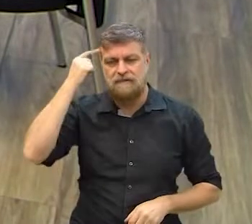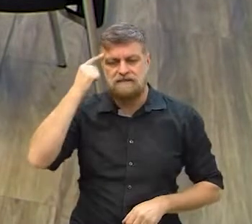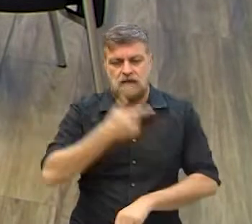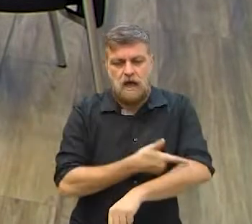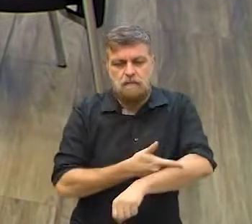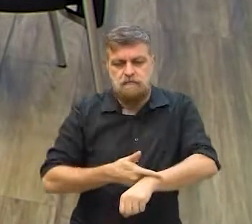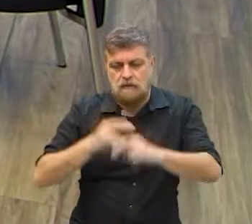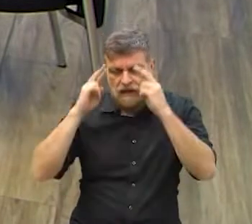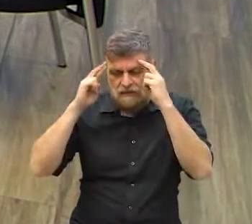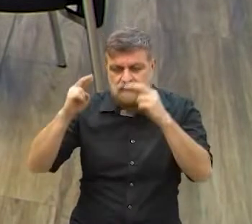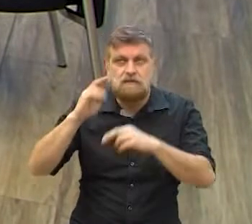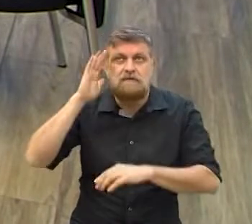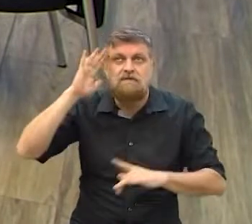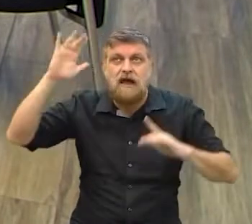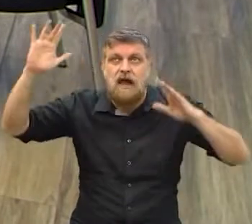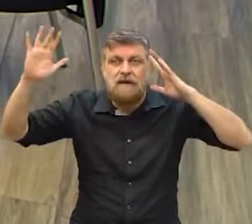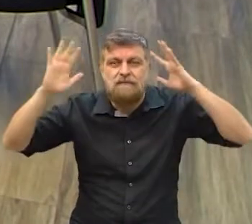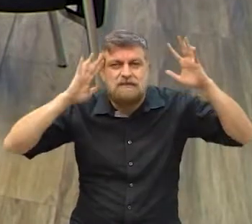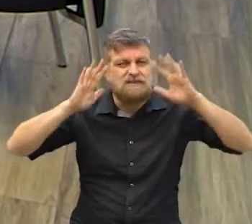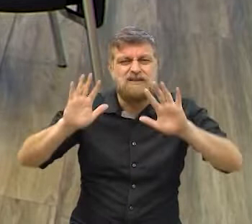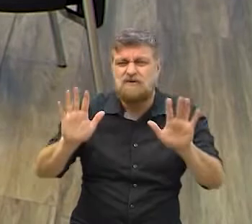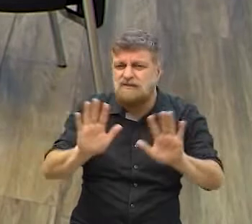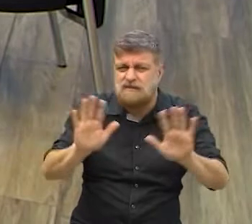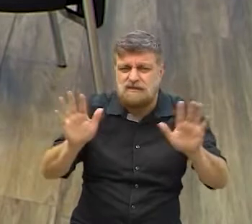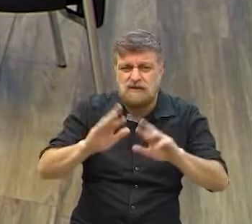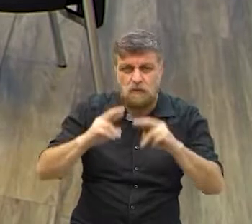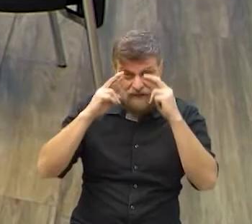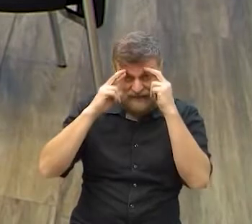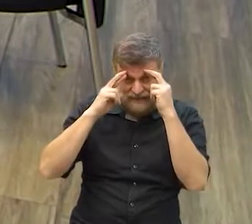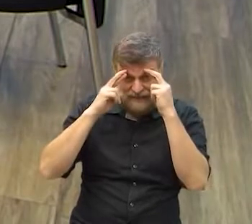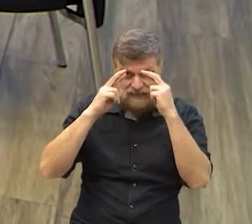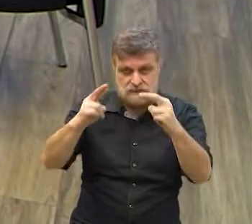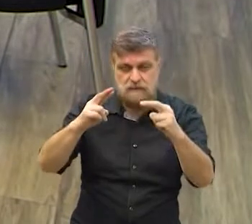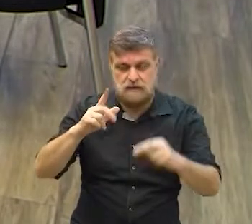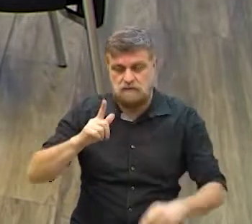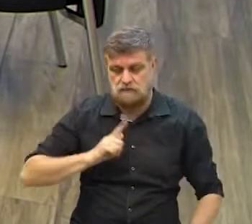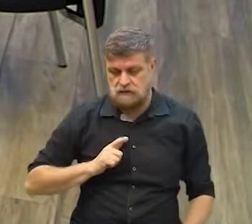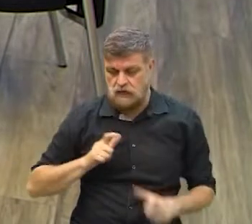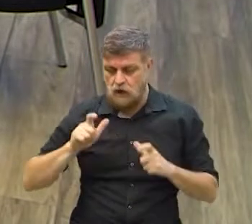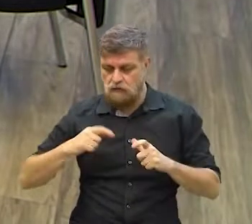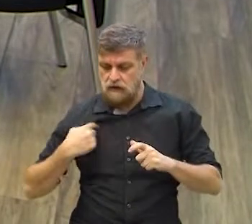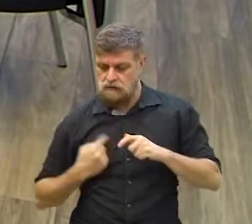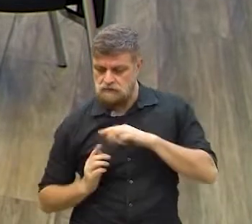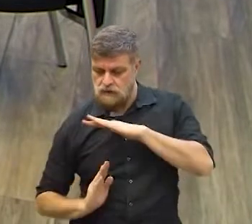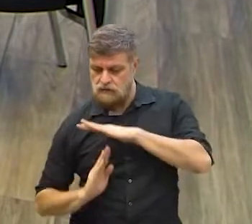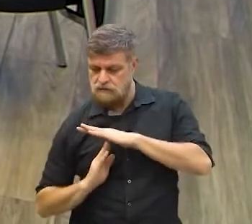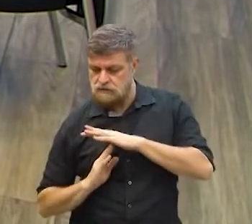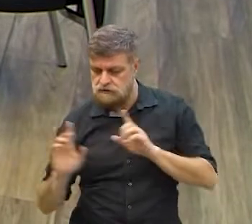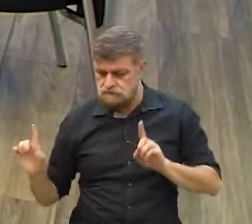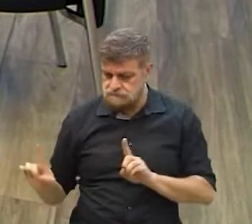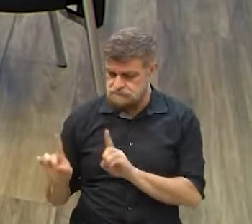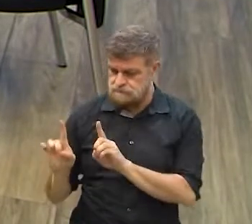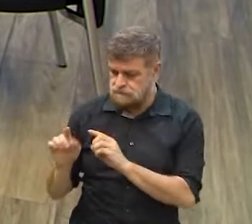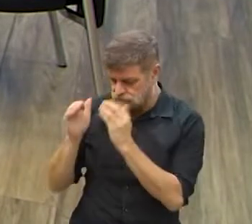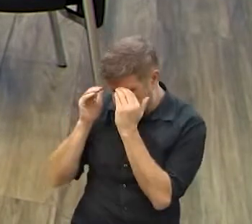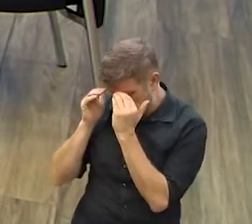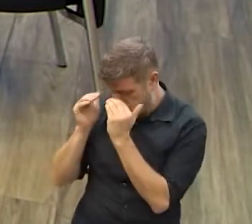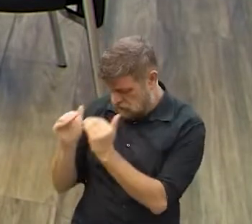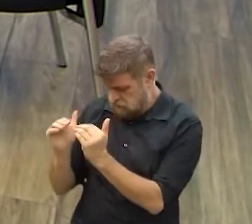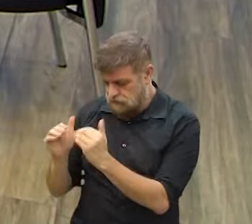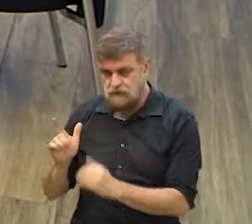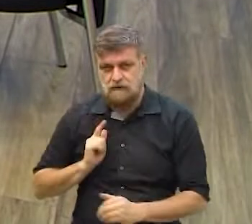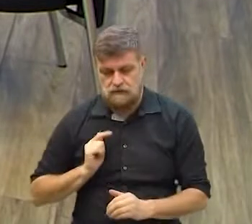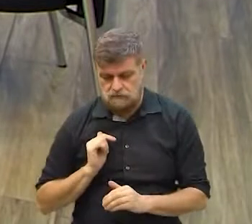a gente pensar em respeito, não precisa ficar imaginando, né, outras situações. Respeito, limite do nosso espaço, respeitando o